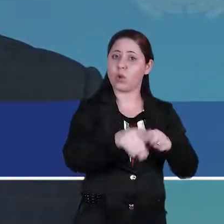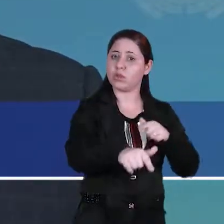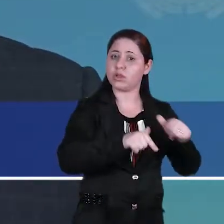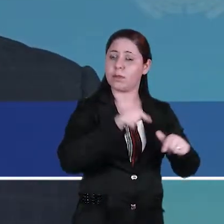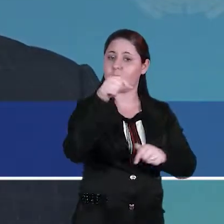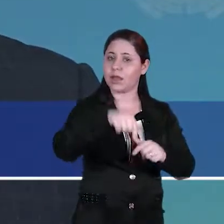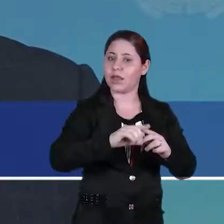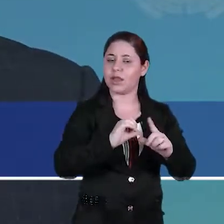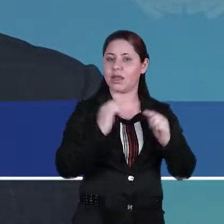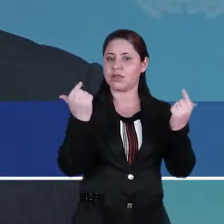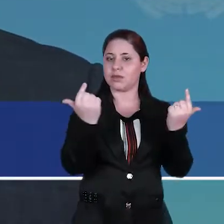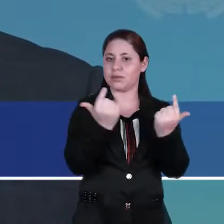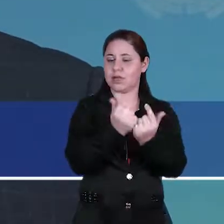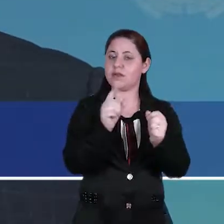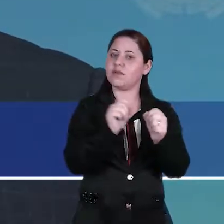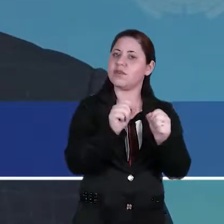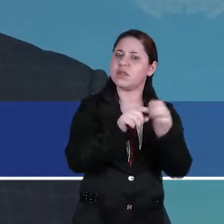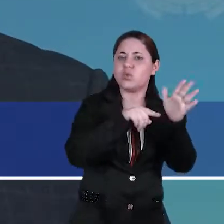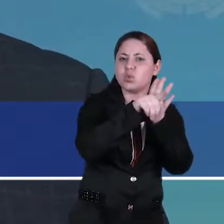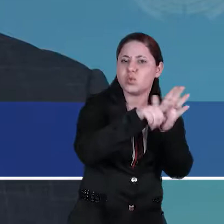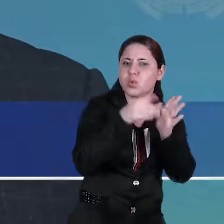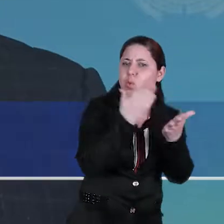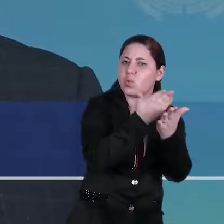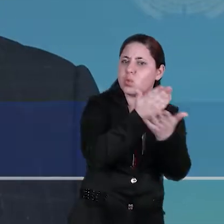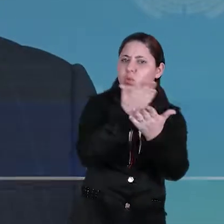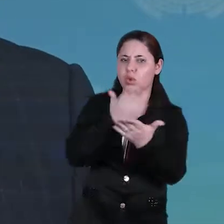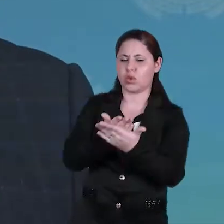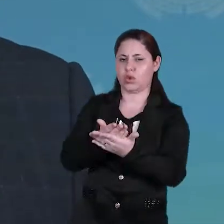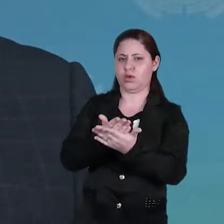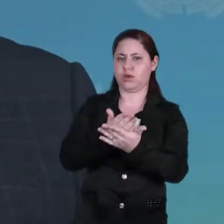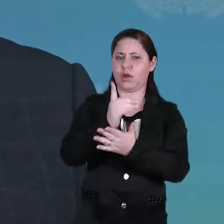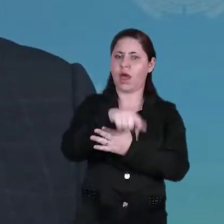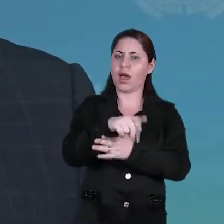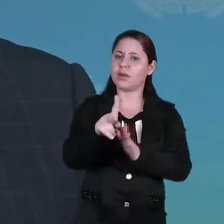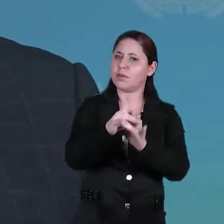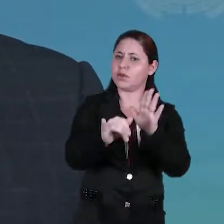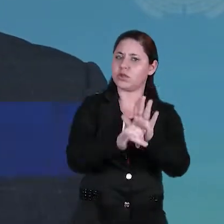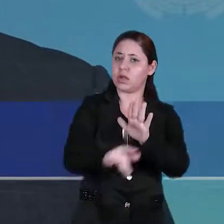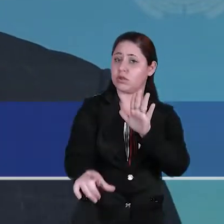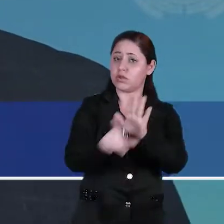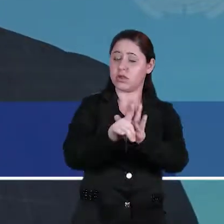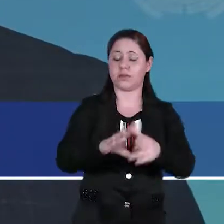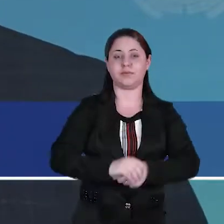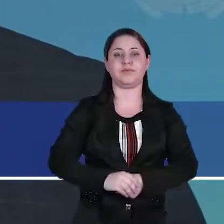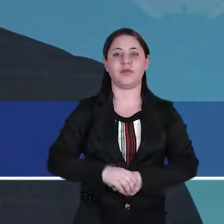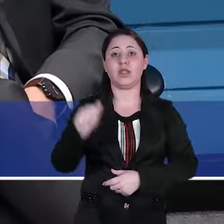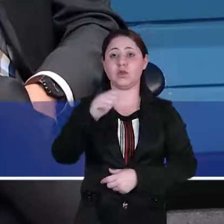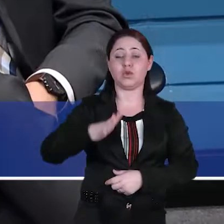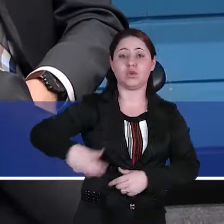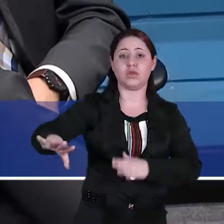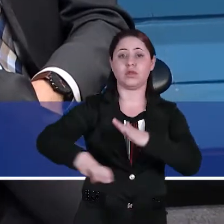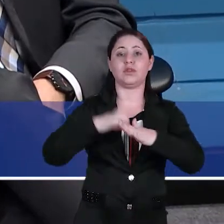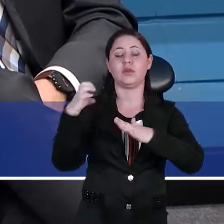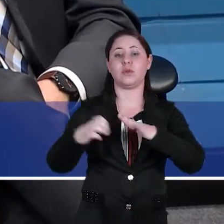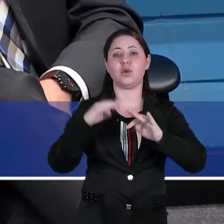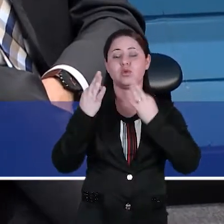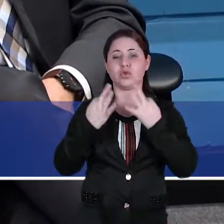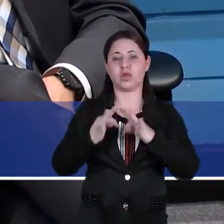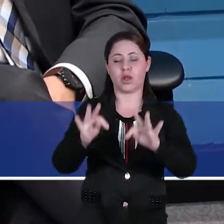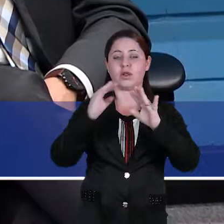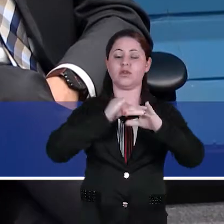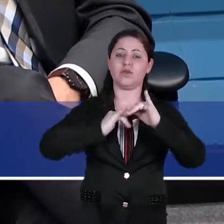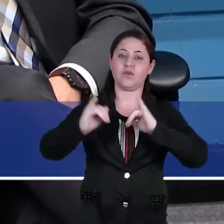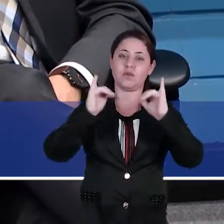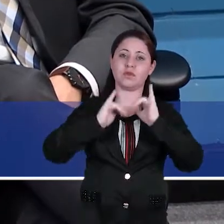trabalho aqui dentro da Assembleia para poder estar realizando esses estudos em cima desse projeto de lei. A Associação das Empresas